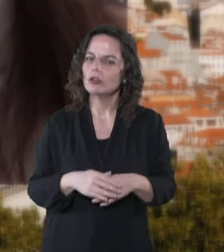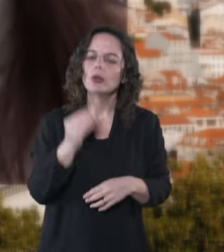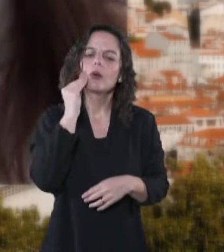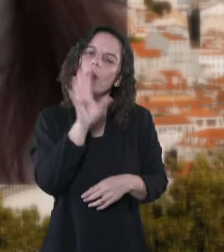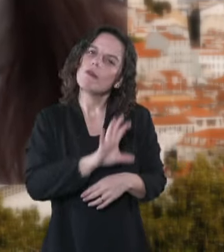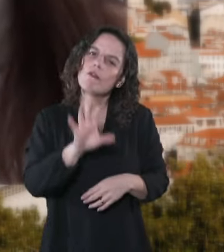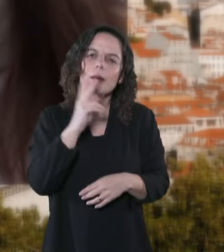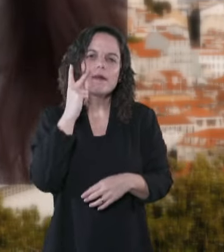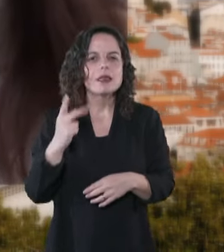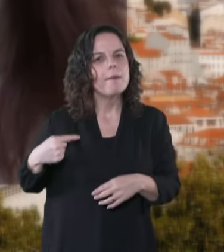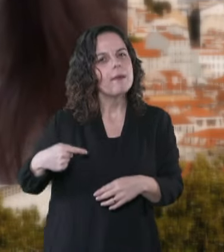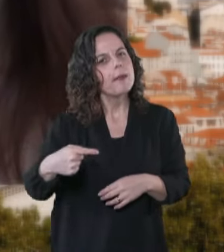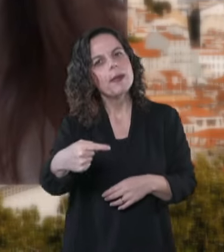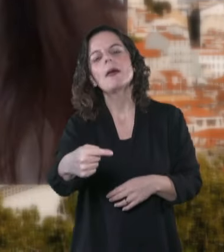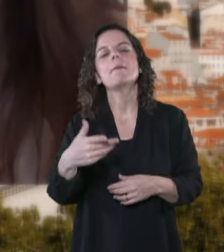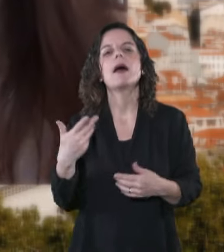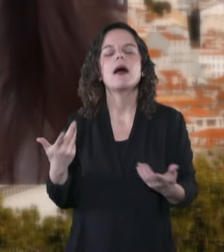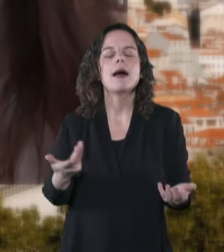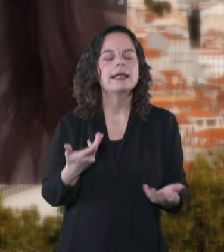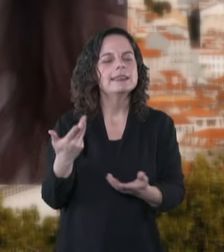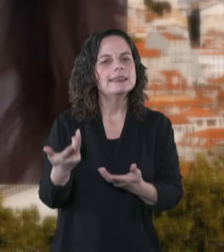maneira como eles vivem,